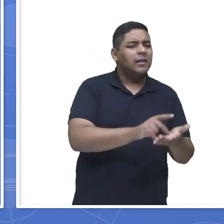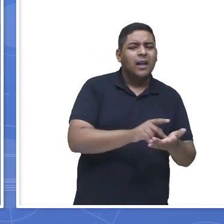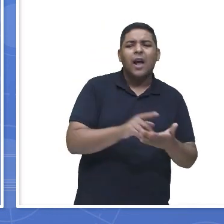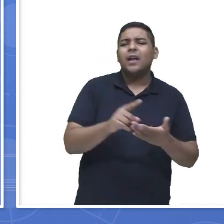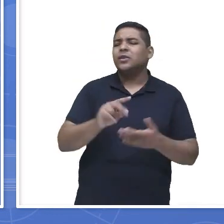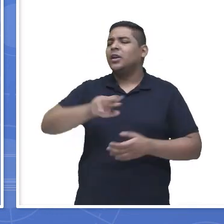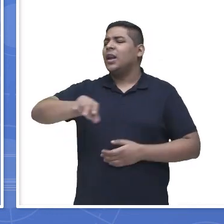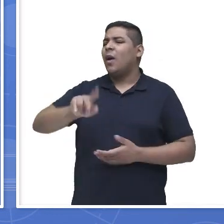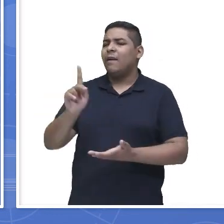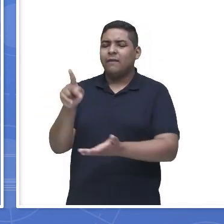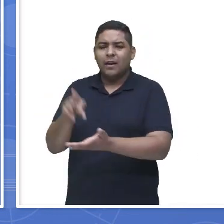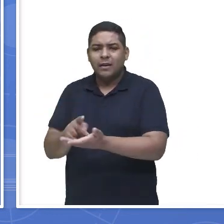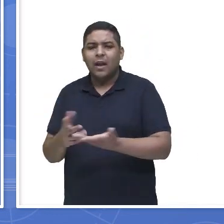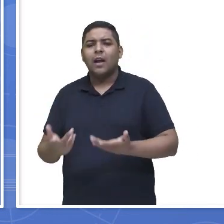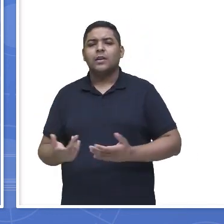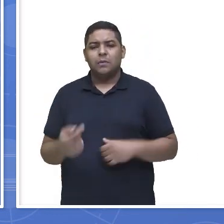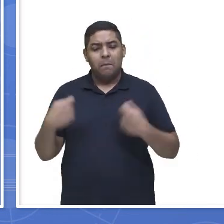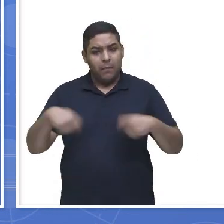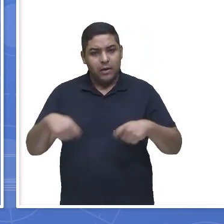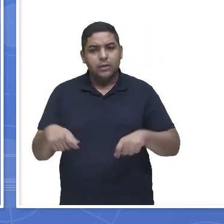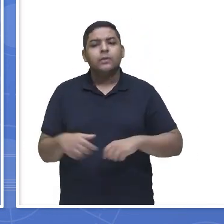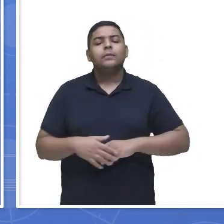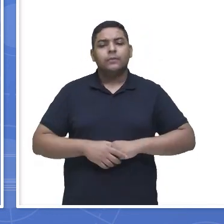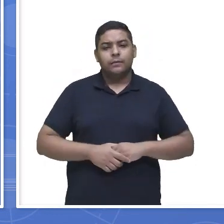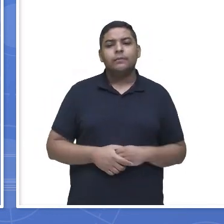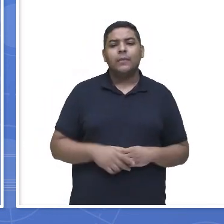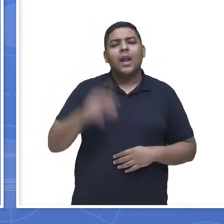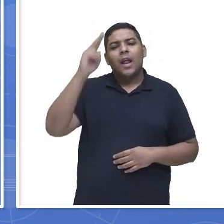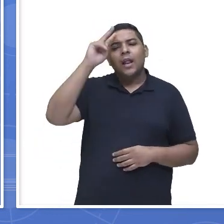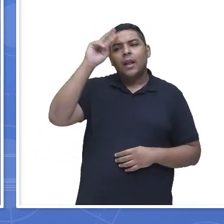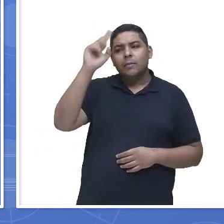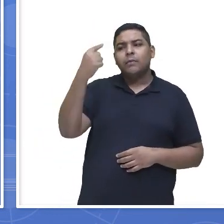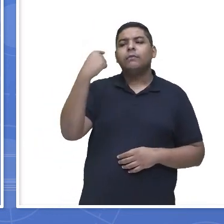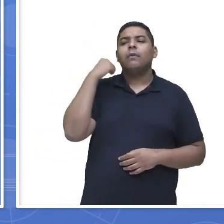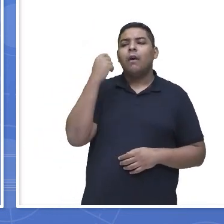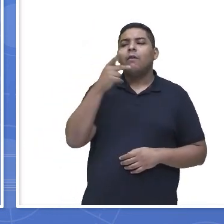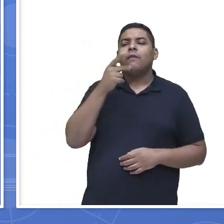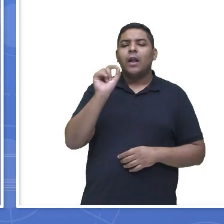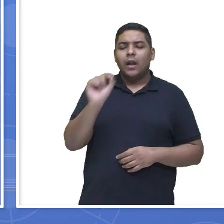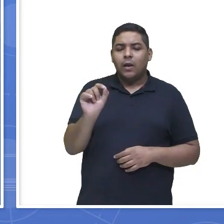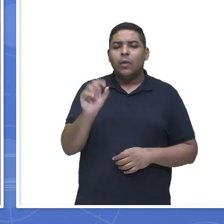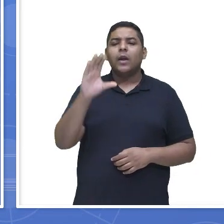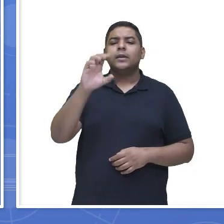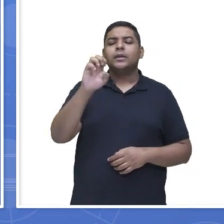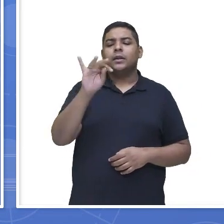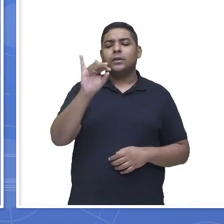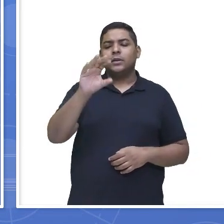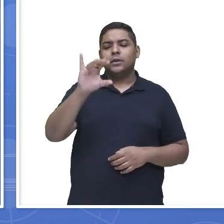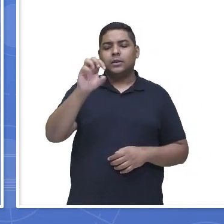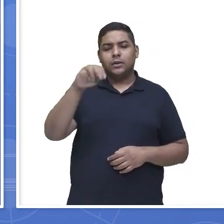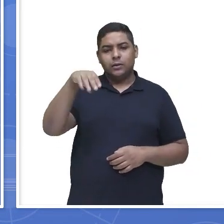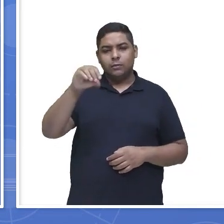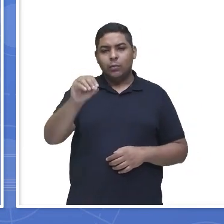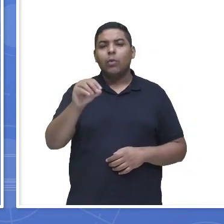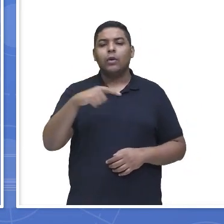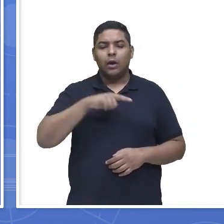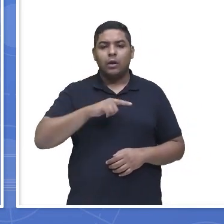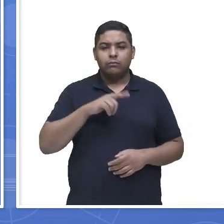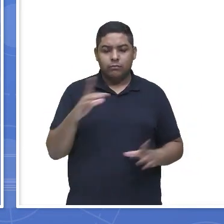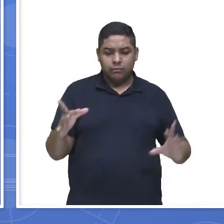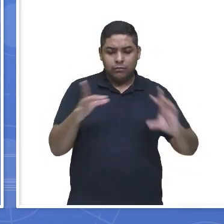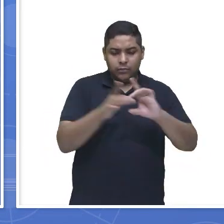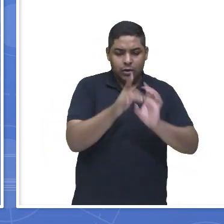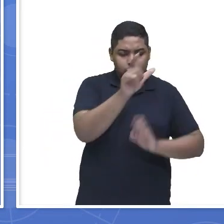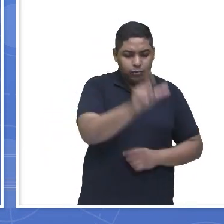verdade. Portanto, lembra que eu falei que o ceticismo, a relação sujeito-objeto, ele dizia que o